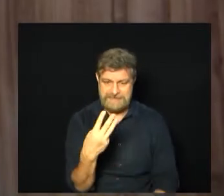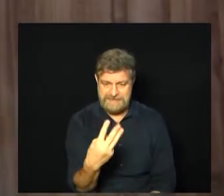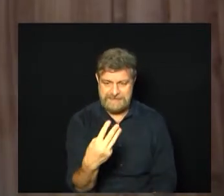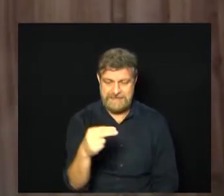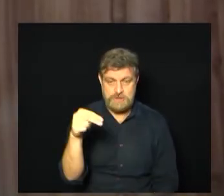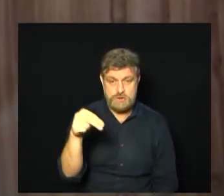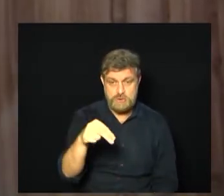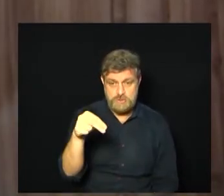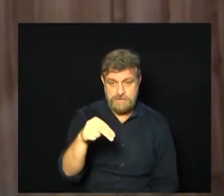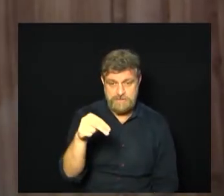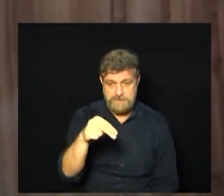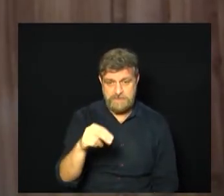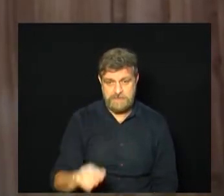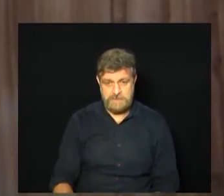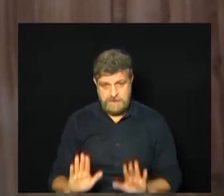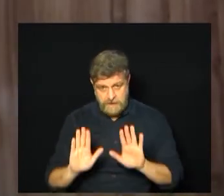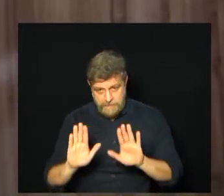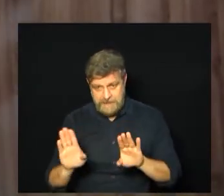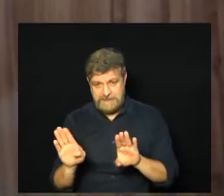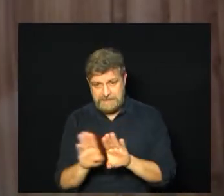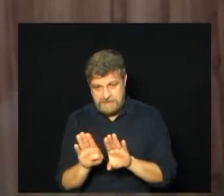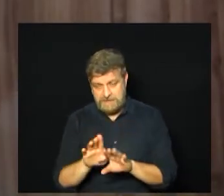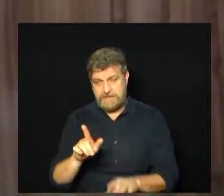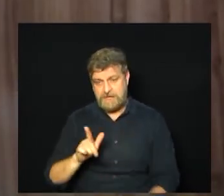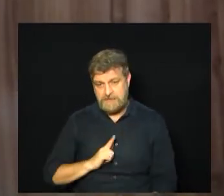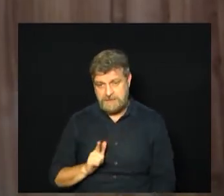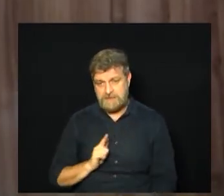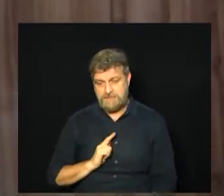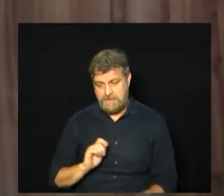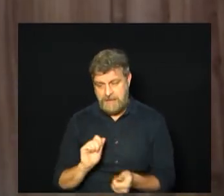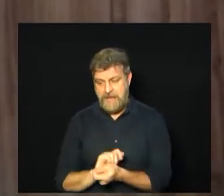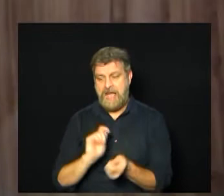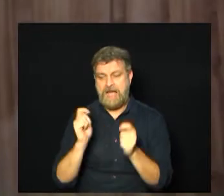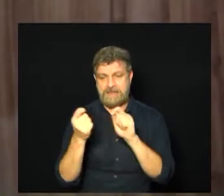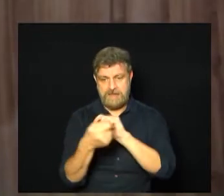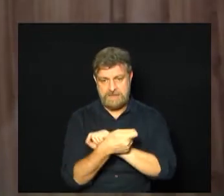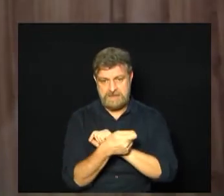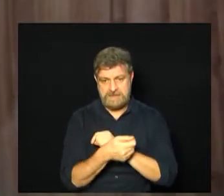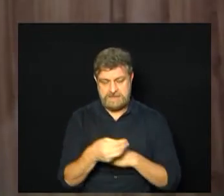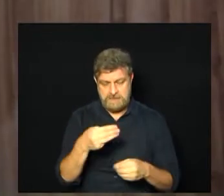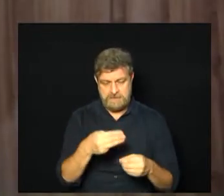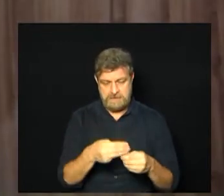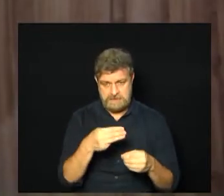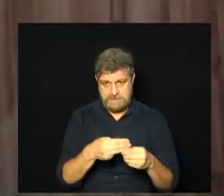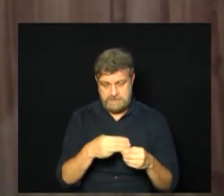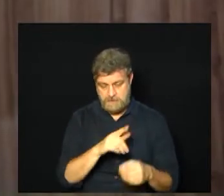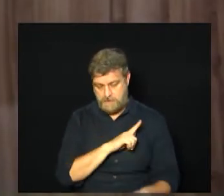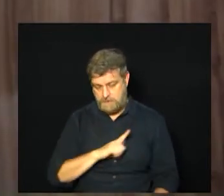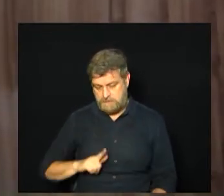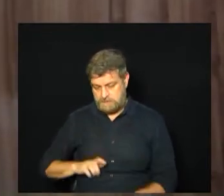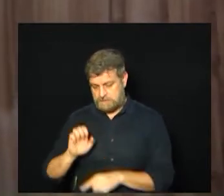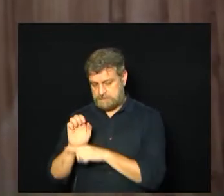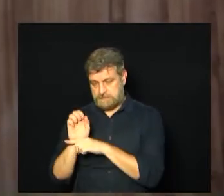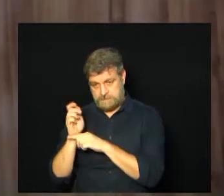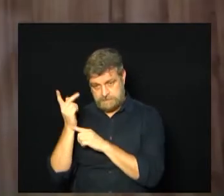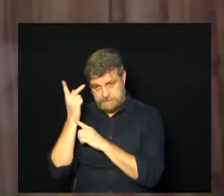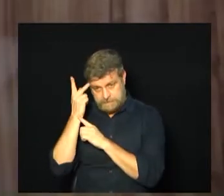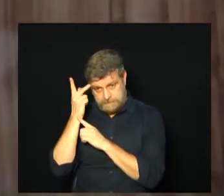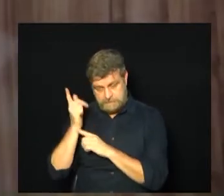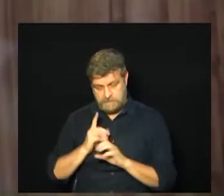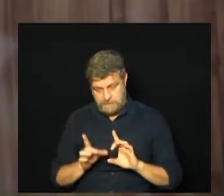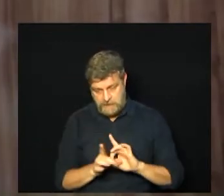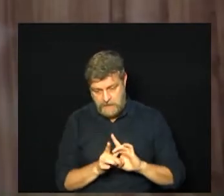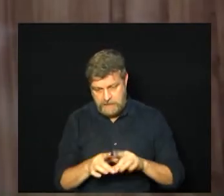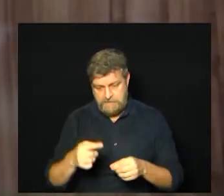de novembro, mas também houve uma adaptação aqui municipal, porque no anúncio do governo estadual havia a autonomia